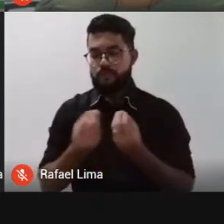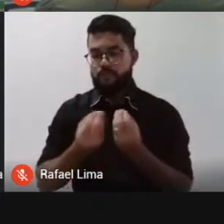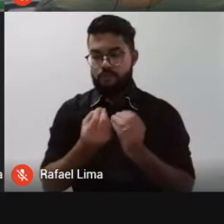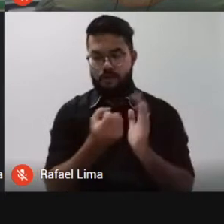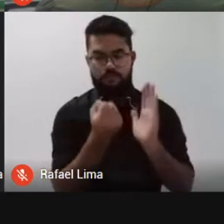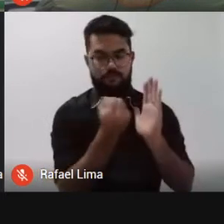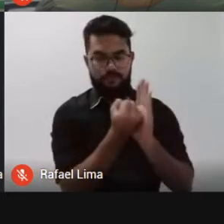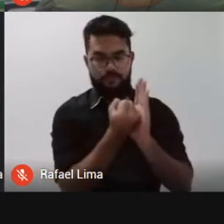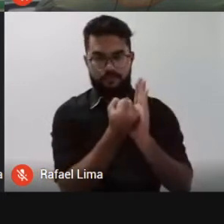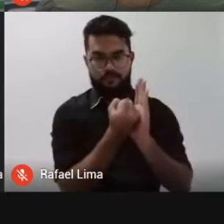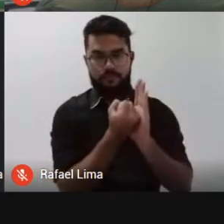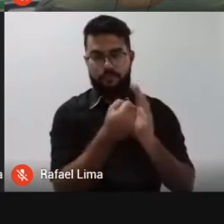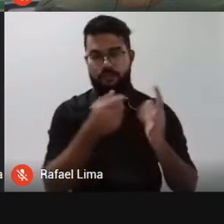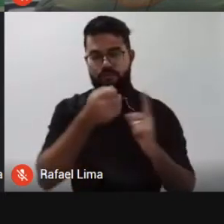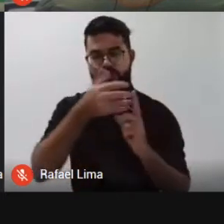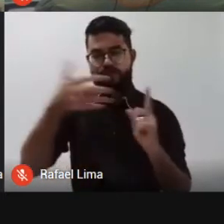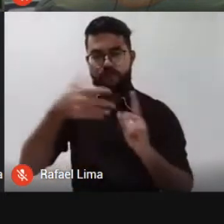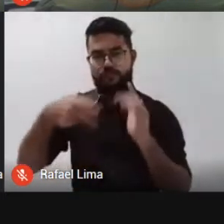extensão.